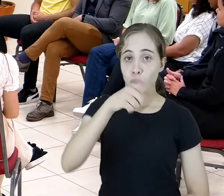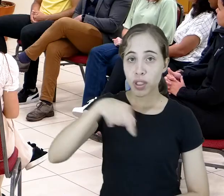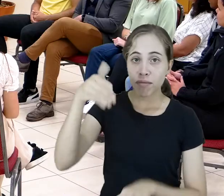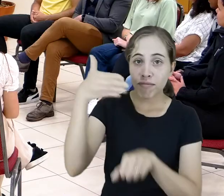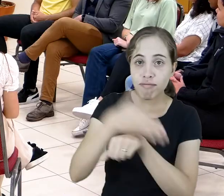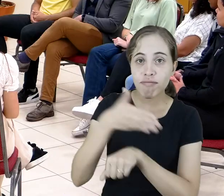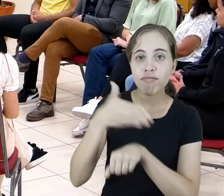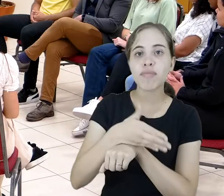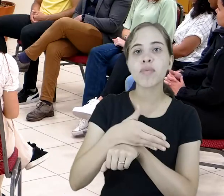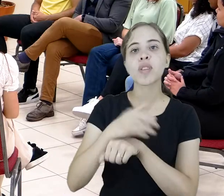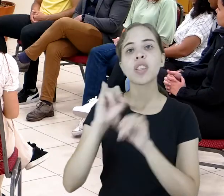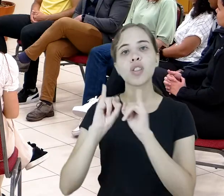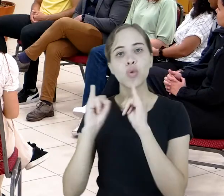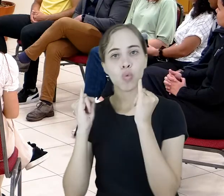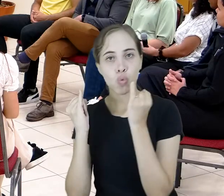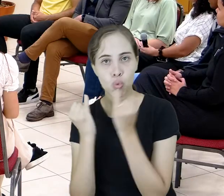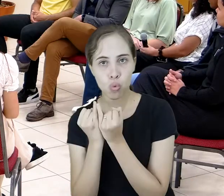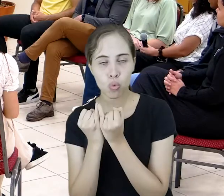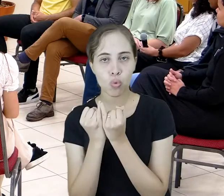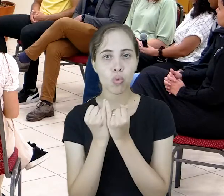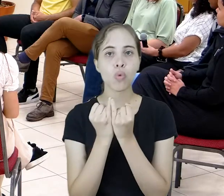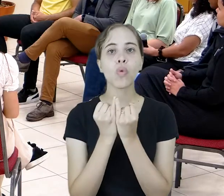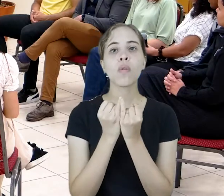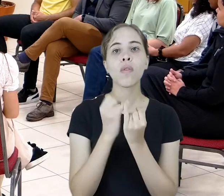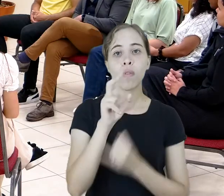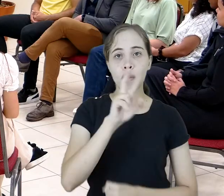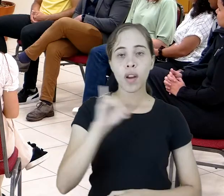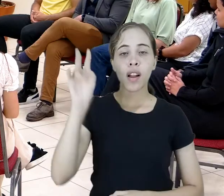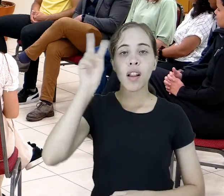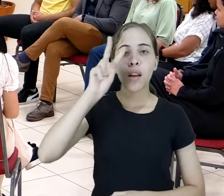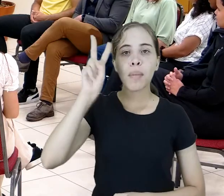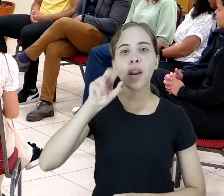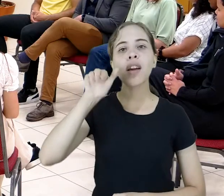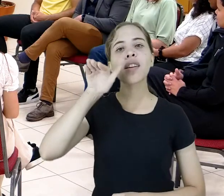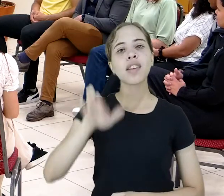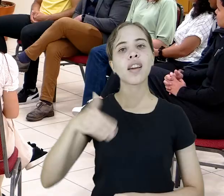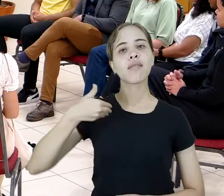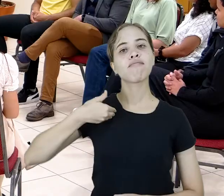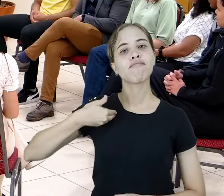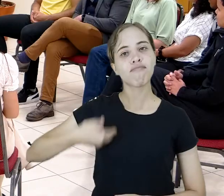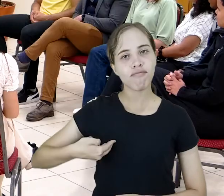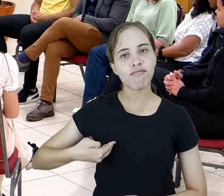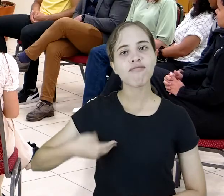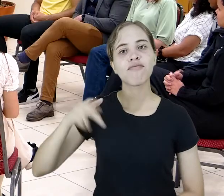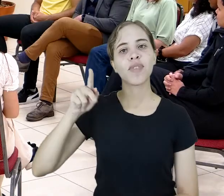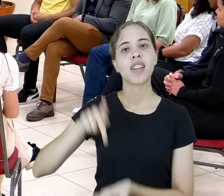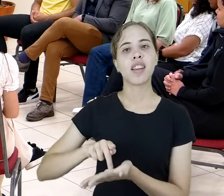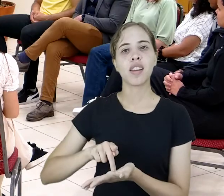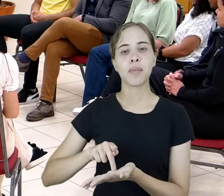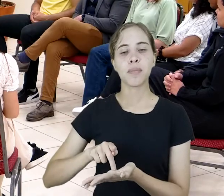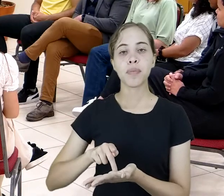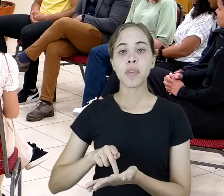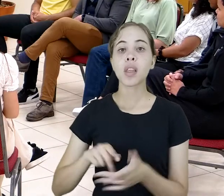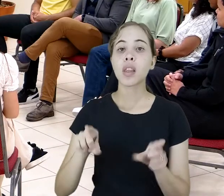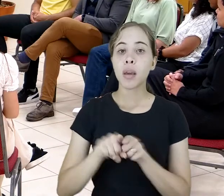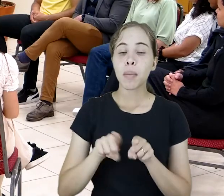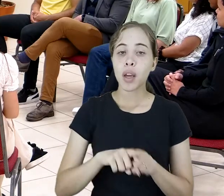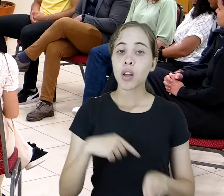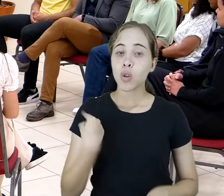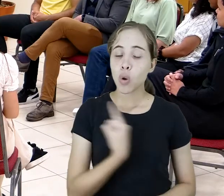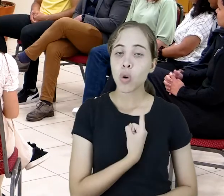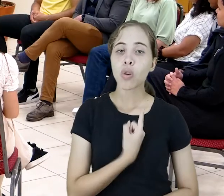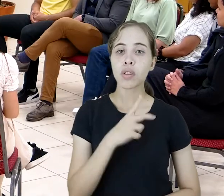frequentarmos o Instituto, lembraremos quem realmente somos. E também nos